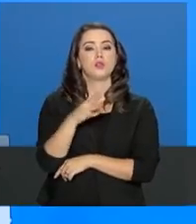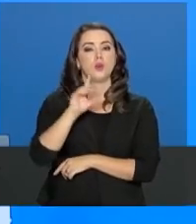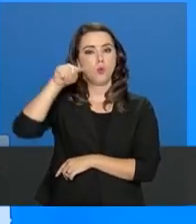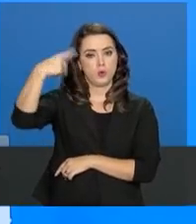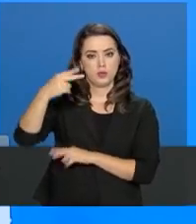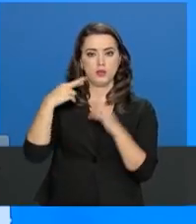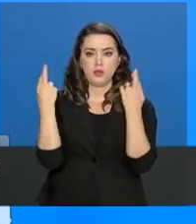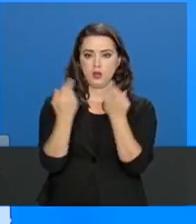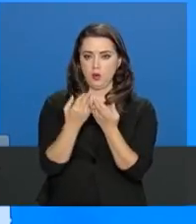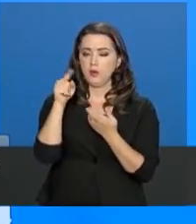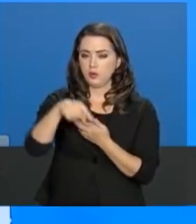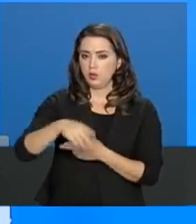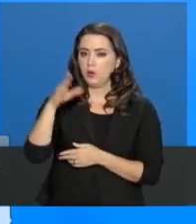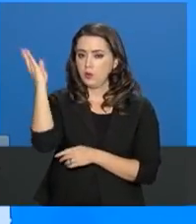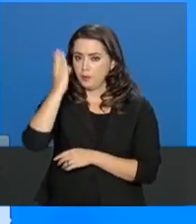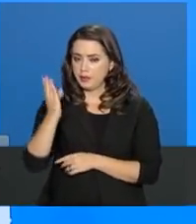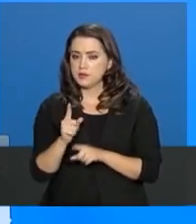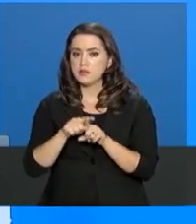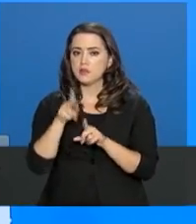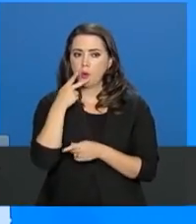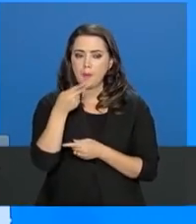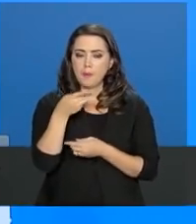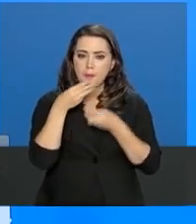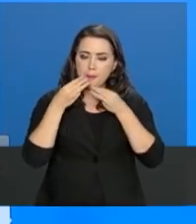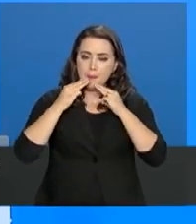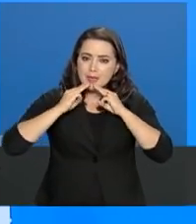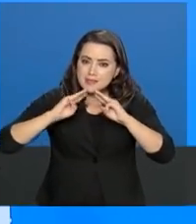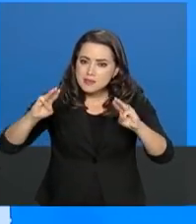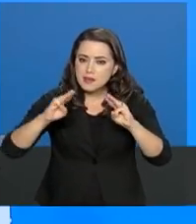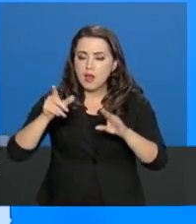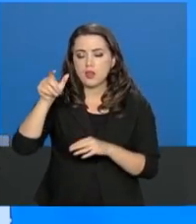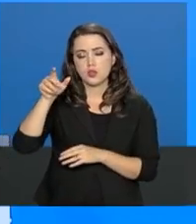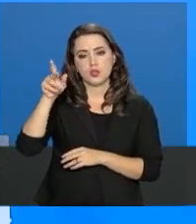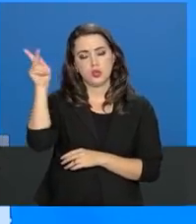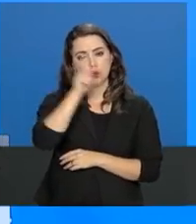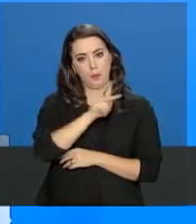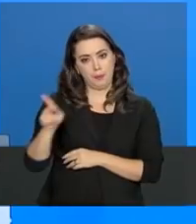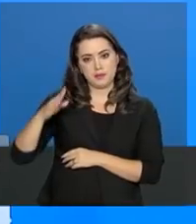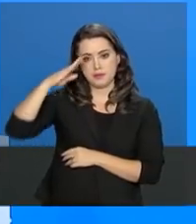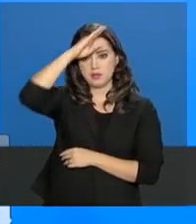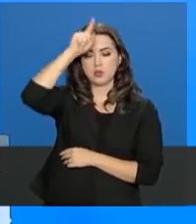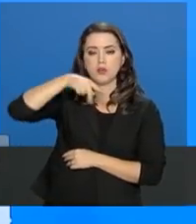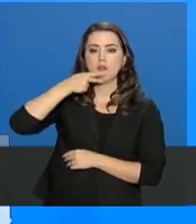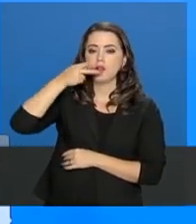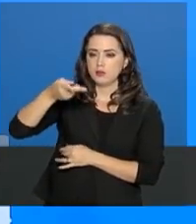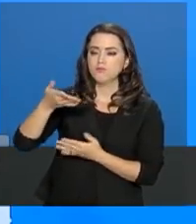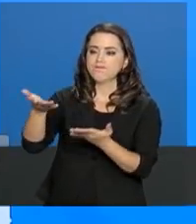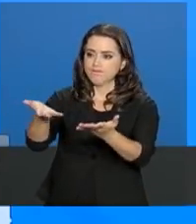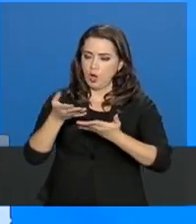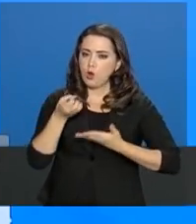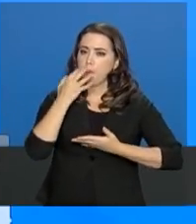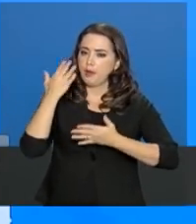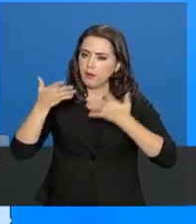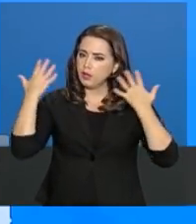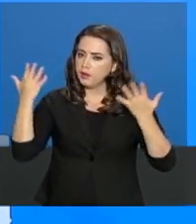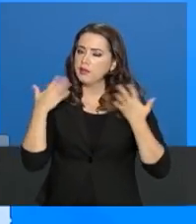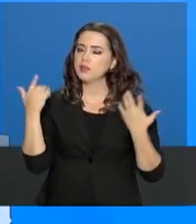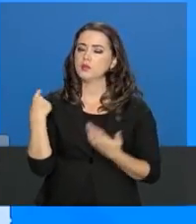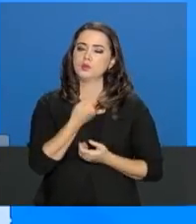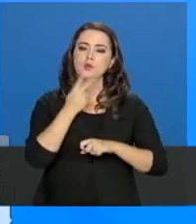bolsonaro transmitir a todos dizendo que eles serão acolhidos com muita com muita alegria no nosso